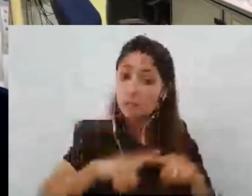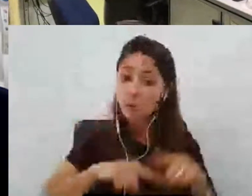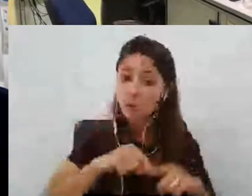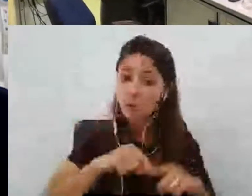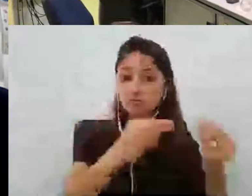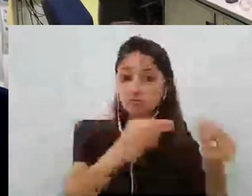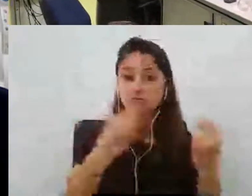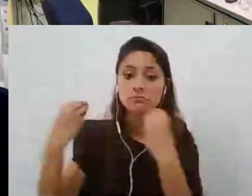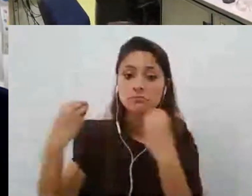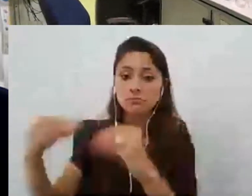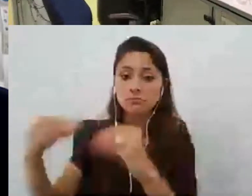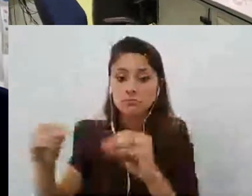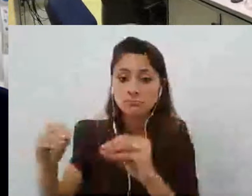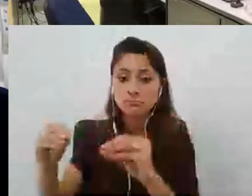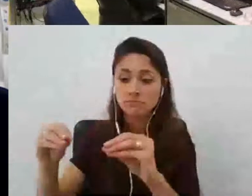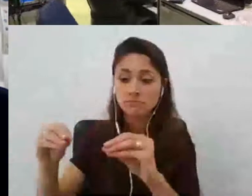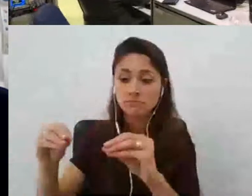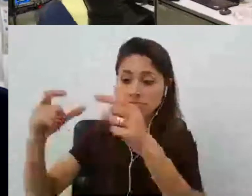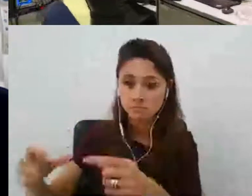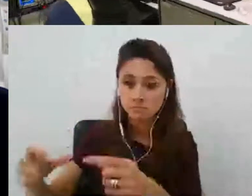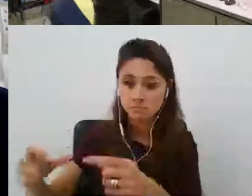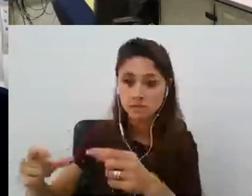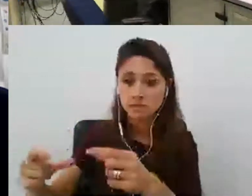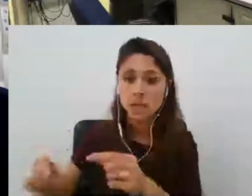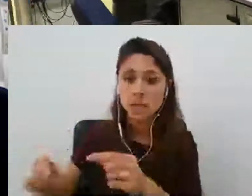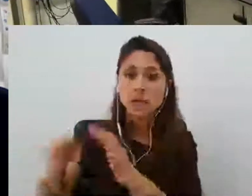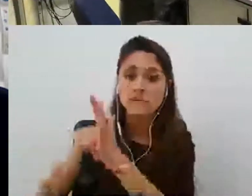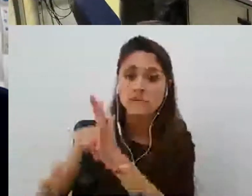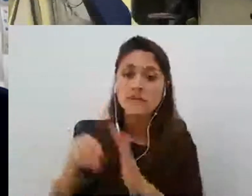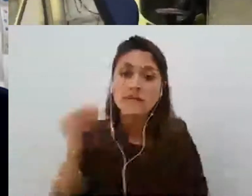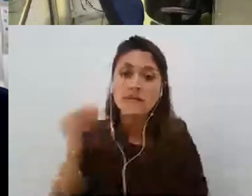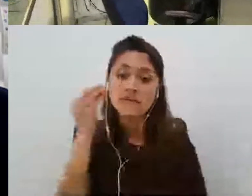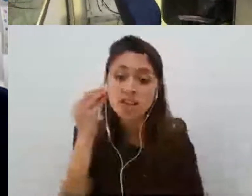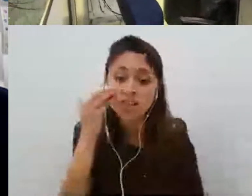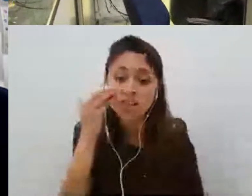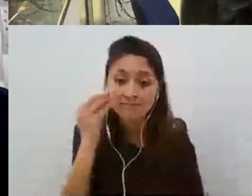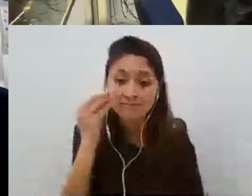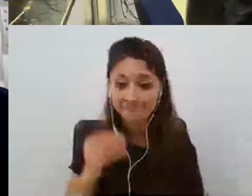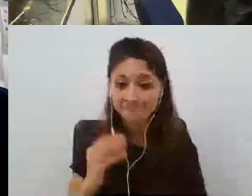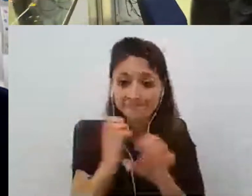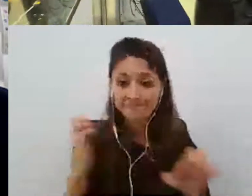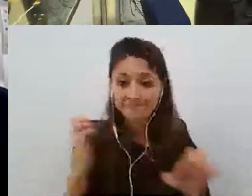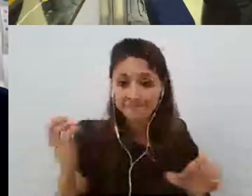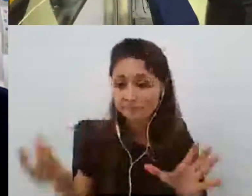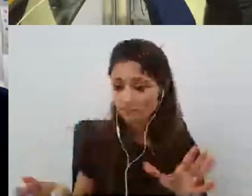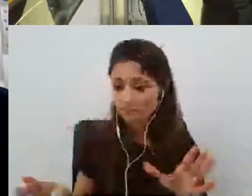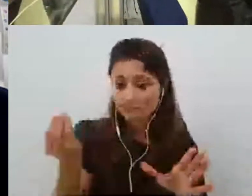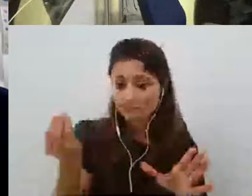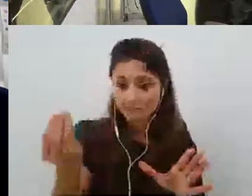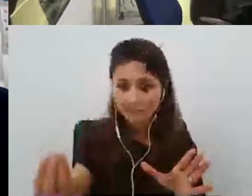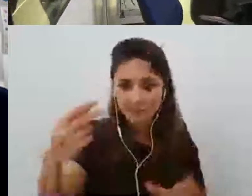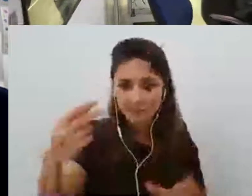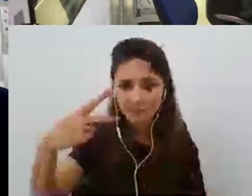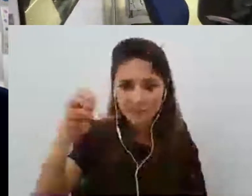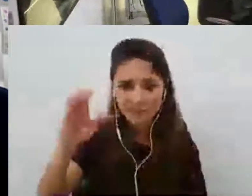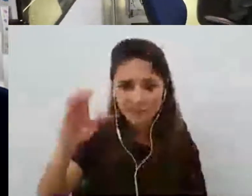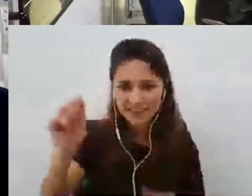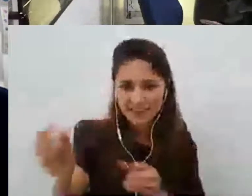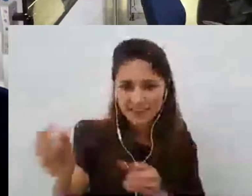em bancadas para a gente fazer teste. Esse engenheiro coloca essas peças